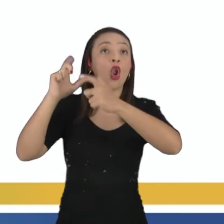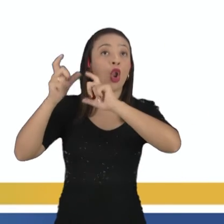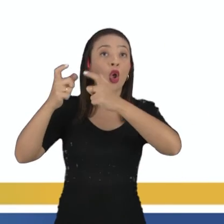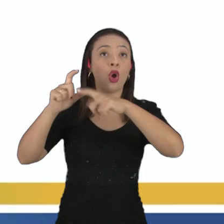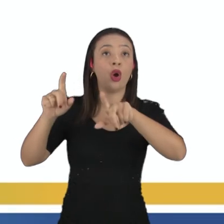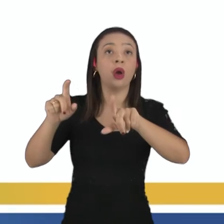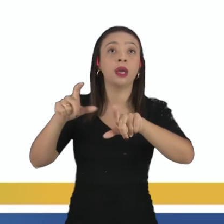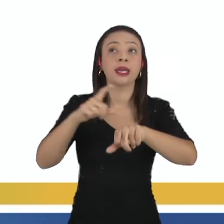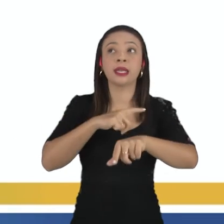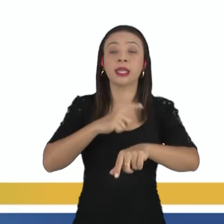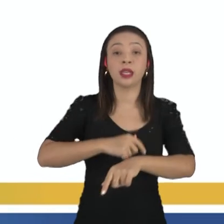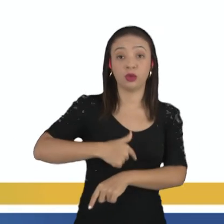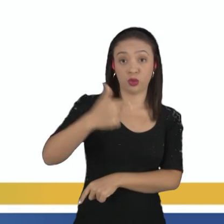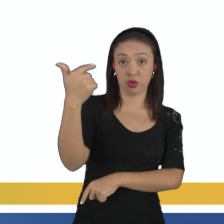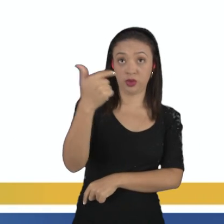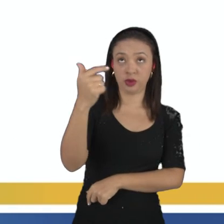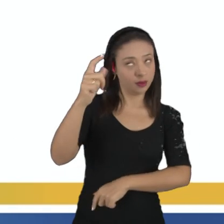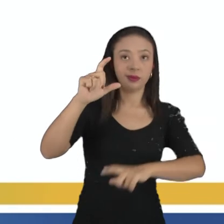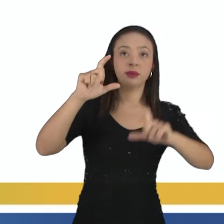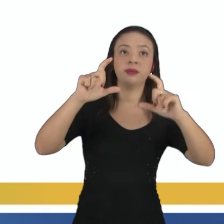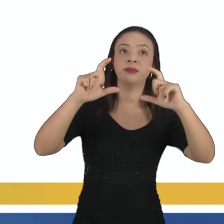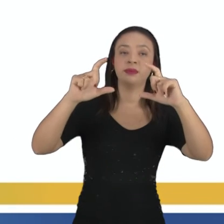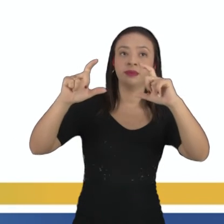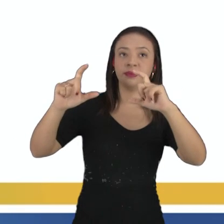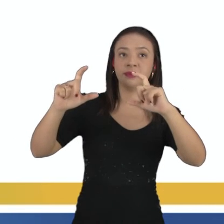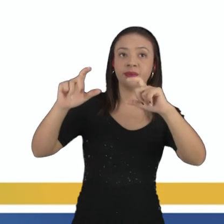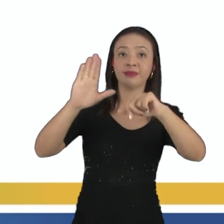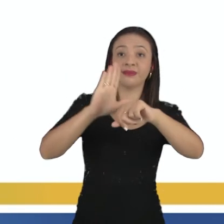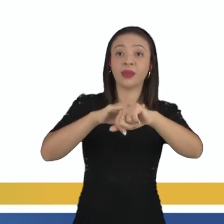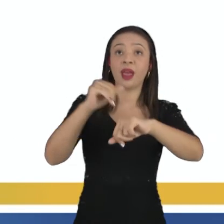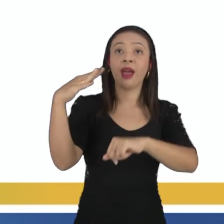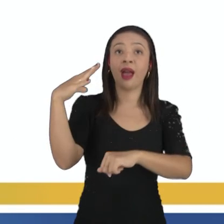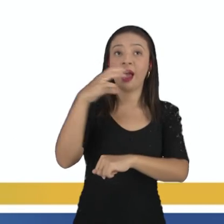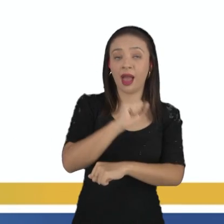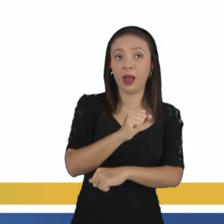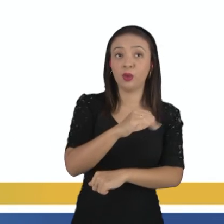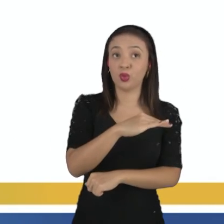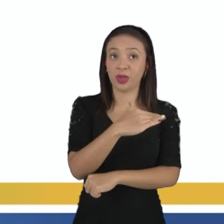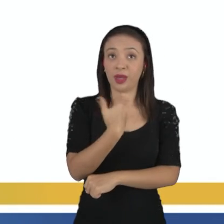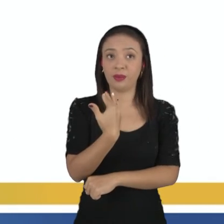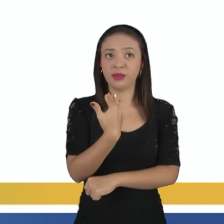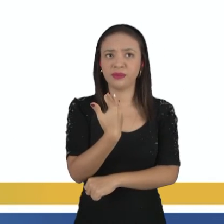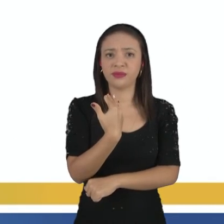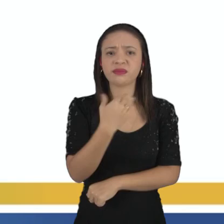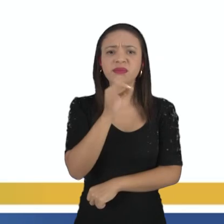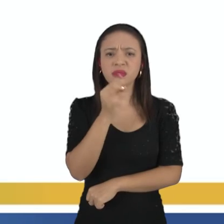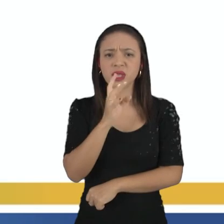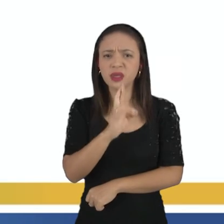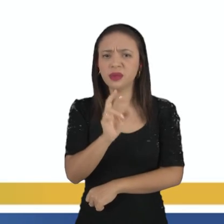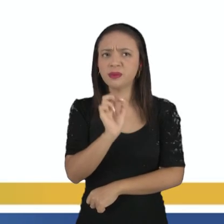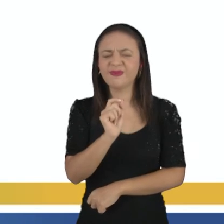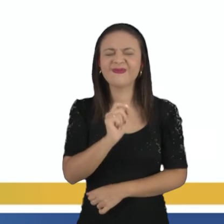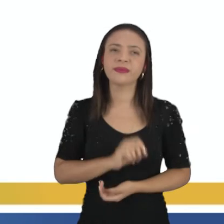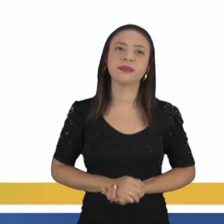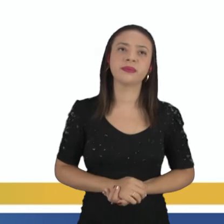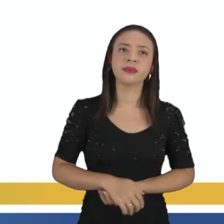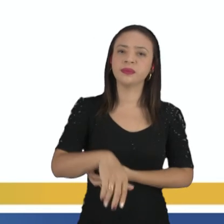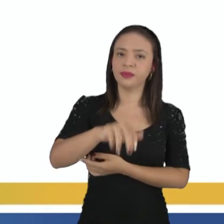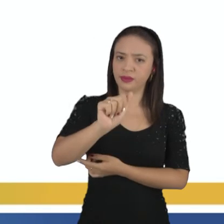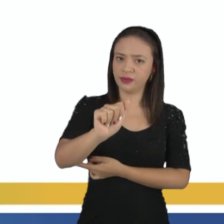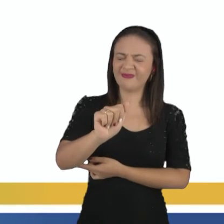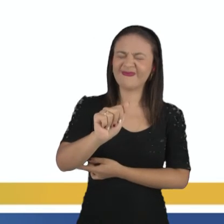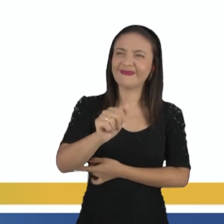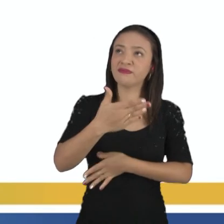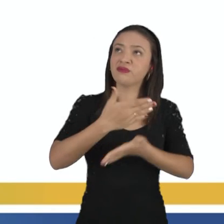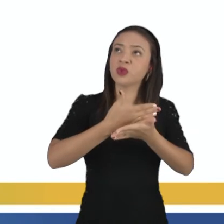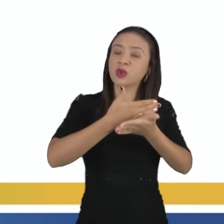estabelecida no segundo balão, mais rápido que a morte do Teori Zavascki, é correto afirmar que A.